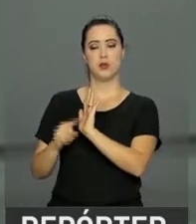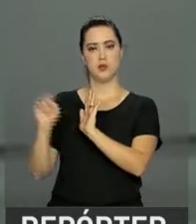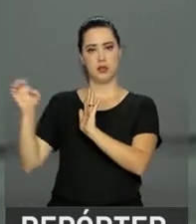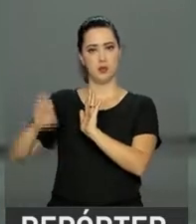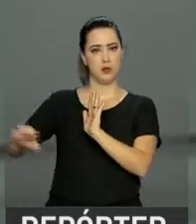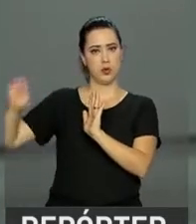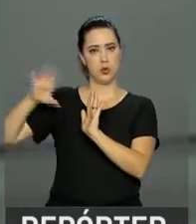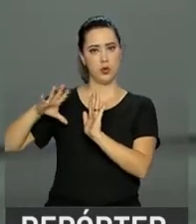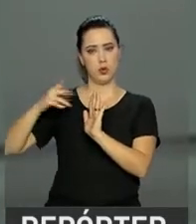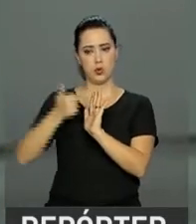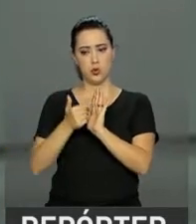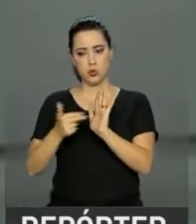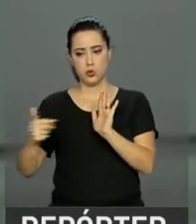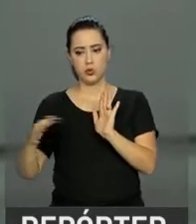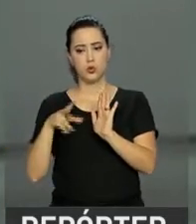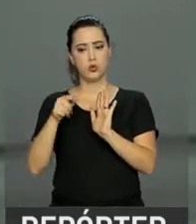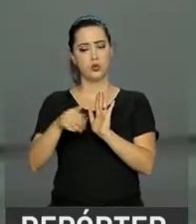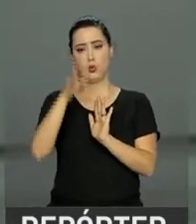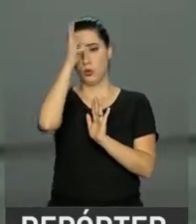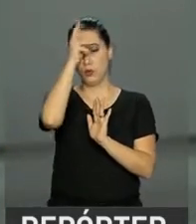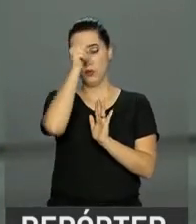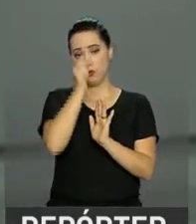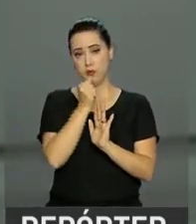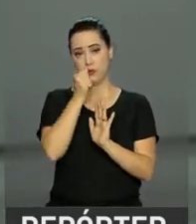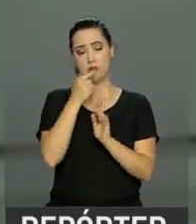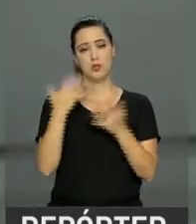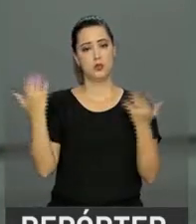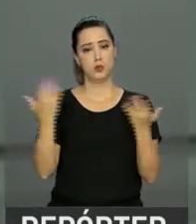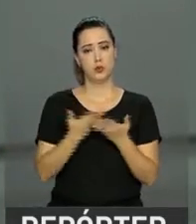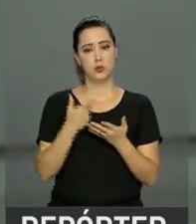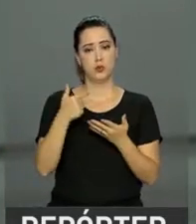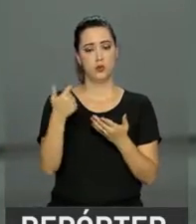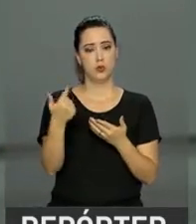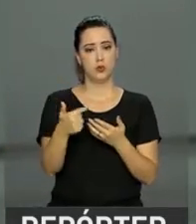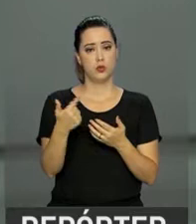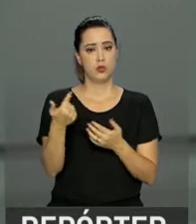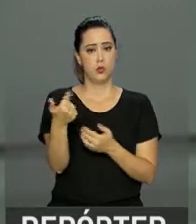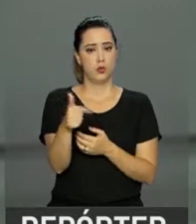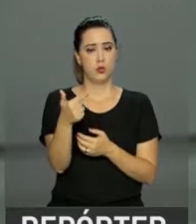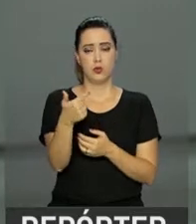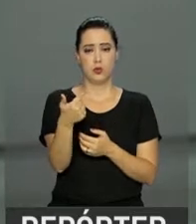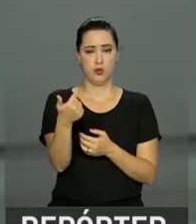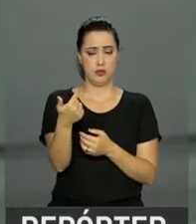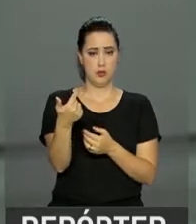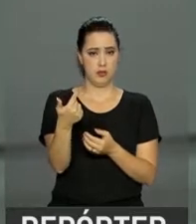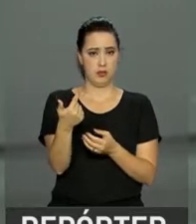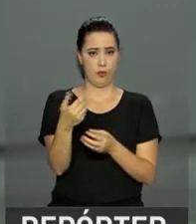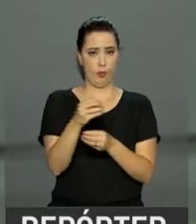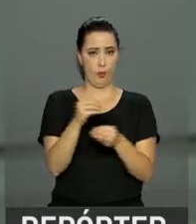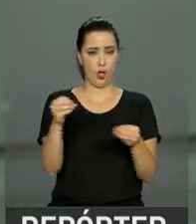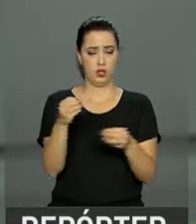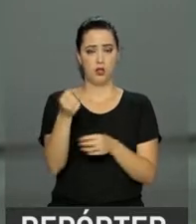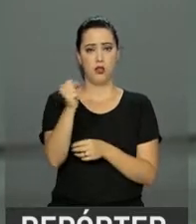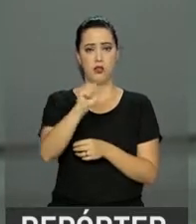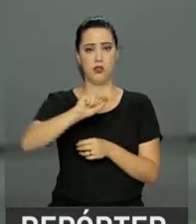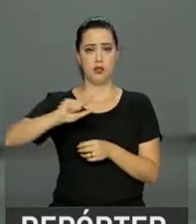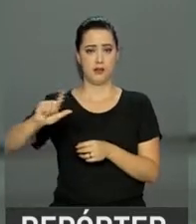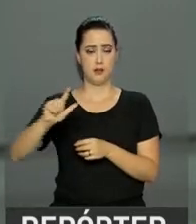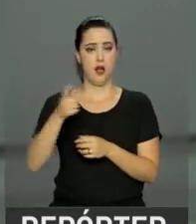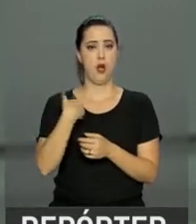todos os produtos toda a carne de frango in natura sem sal ou seja ela congelada ou resfriada